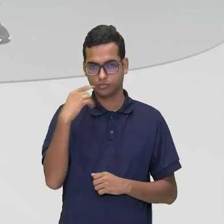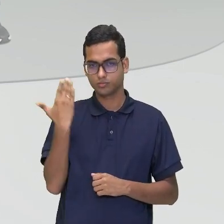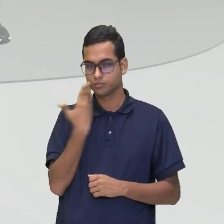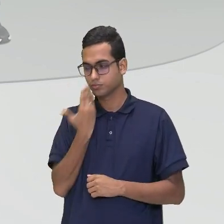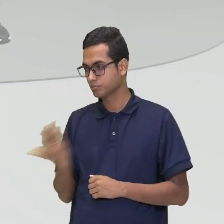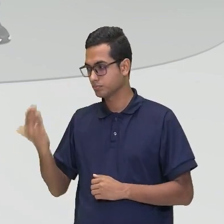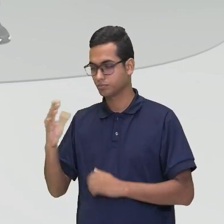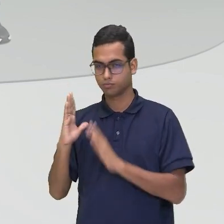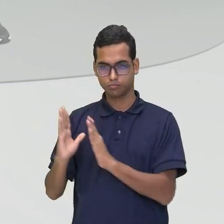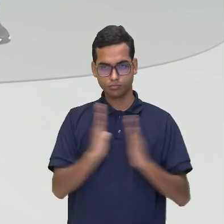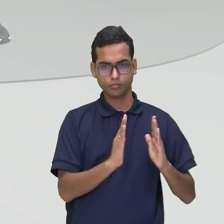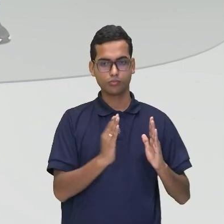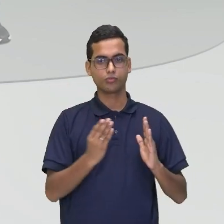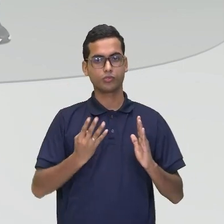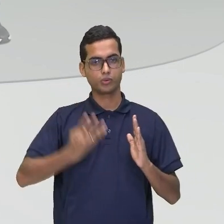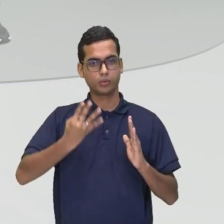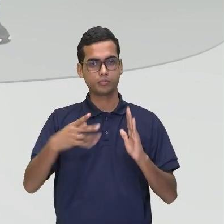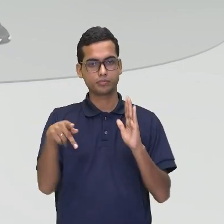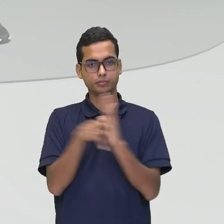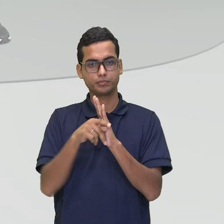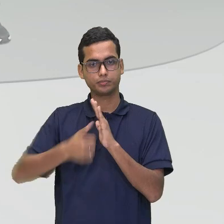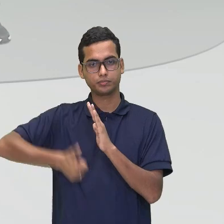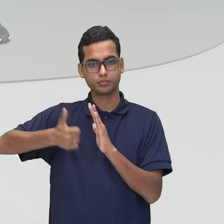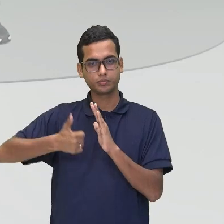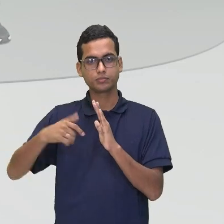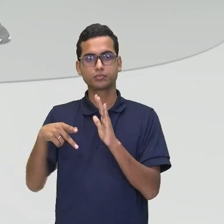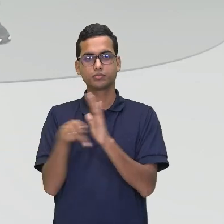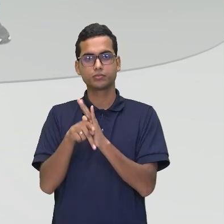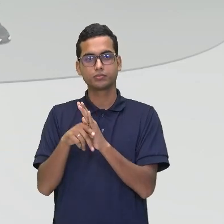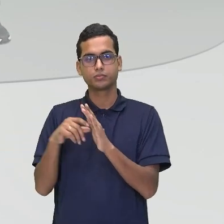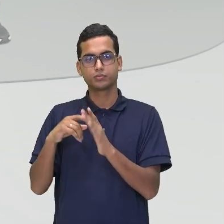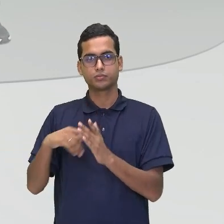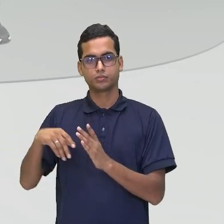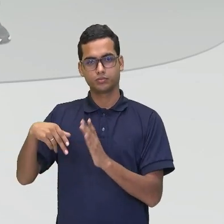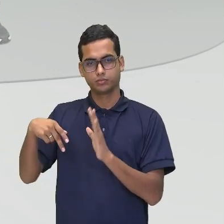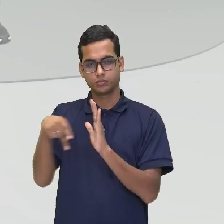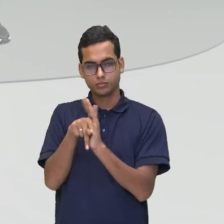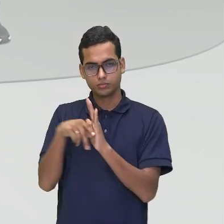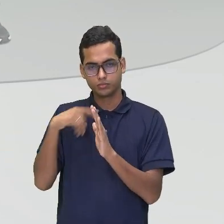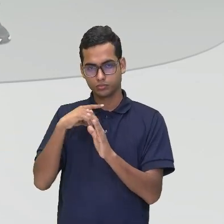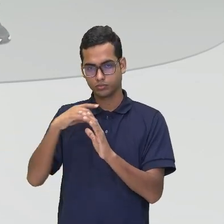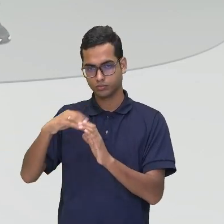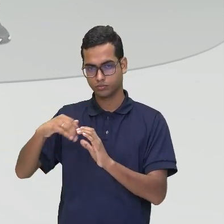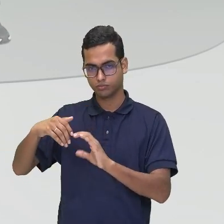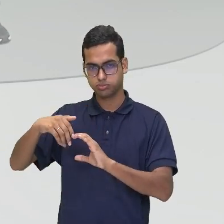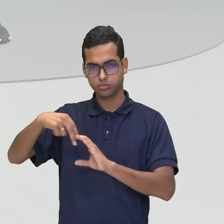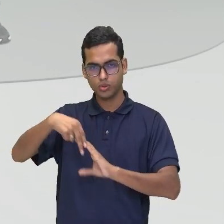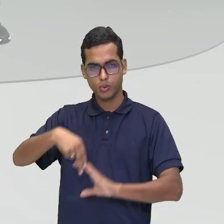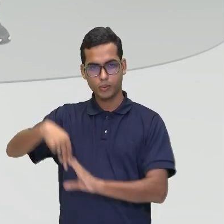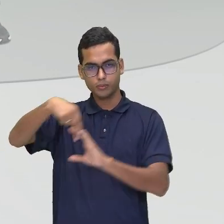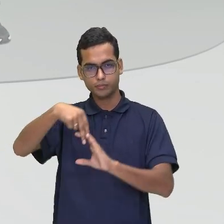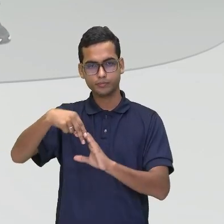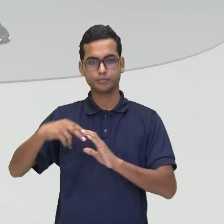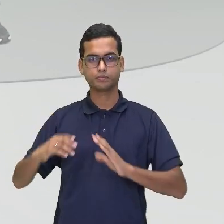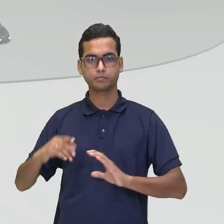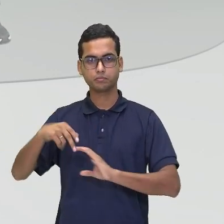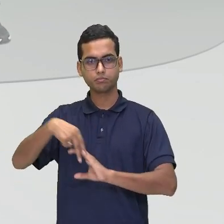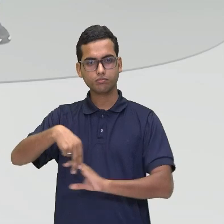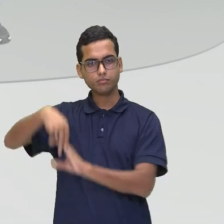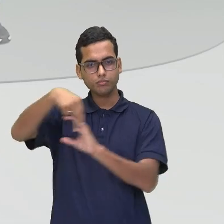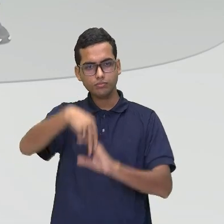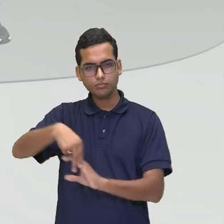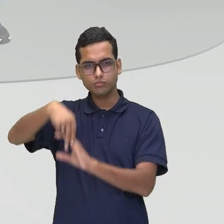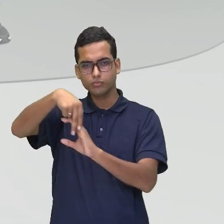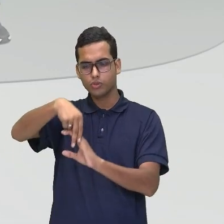4 fases. No primeiro é a admissão. Nessa admissão a válvula é aberta e o ar ele entra ali no